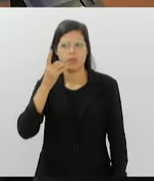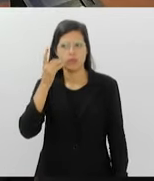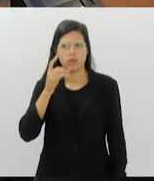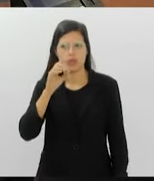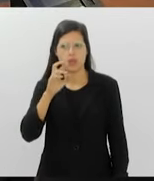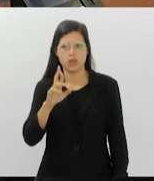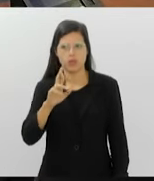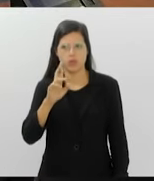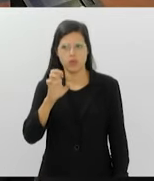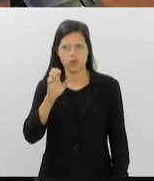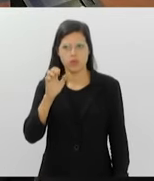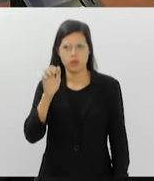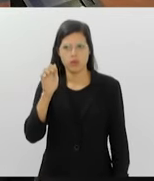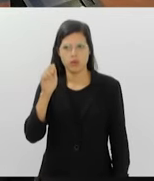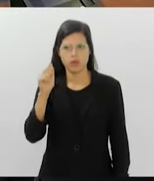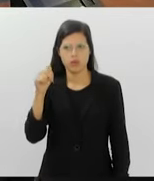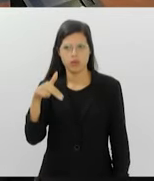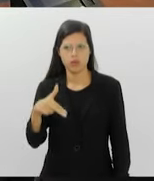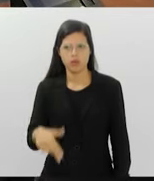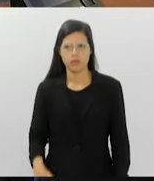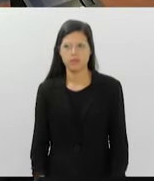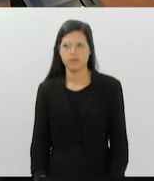favor.